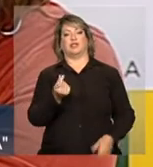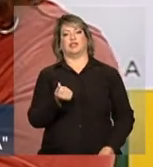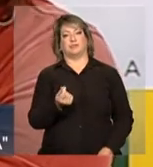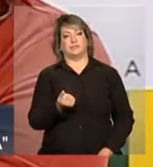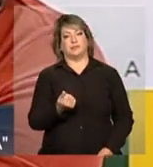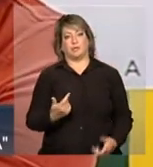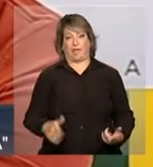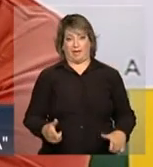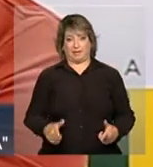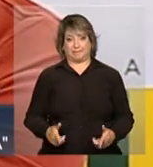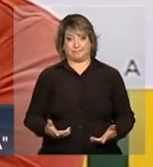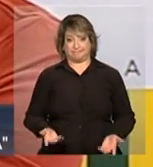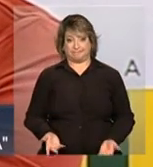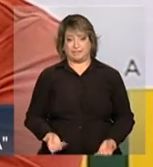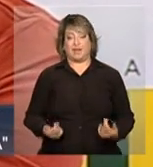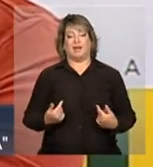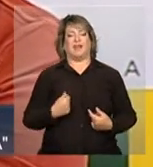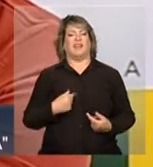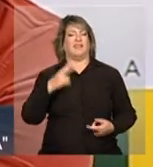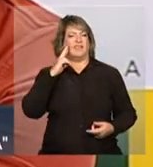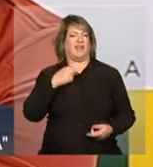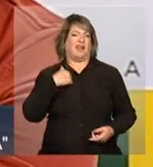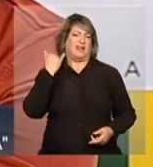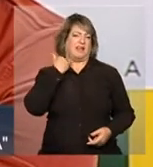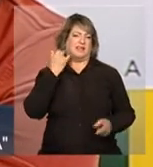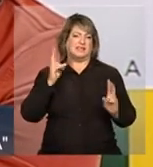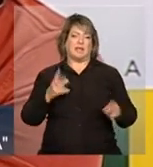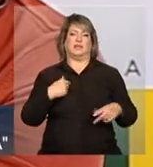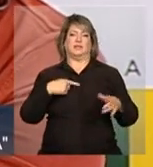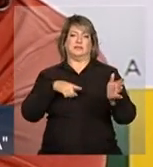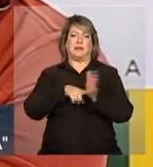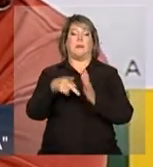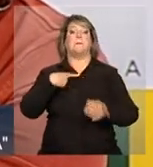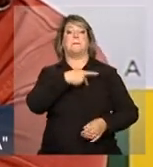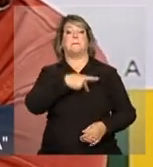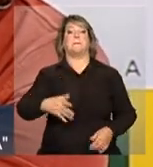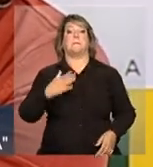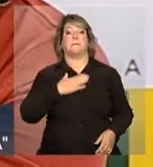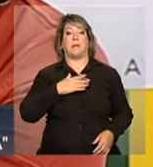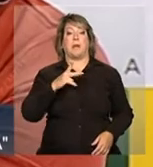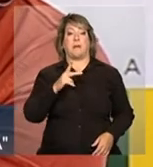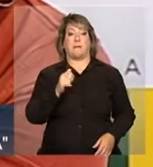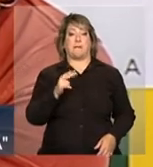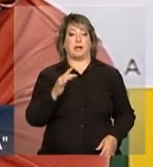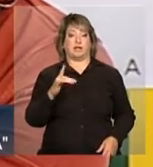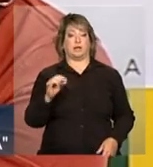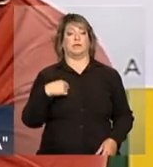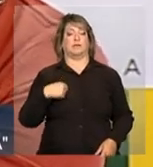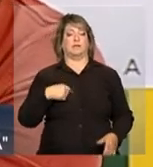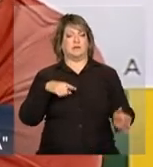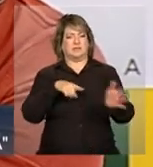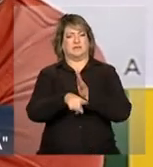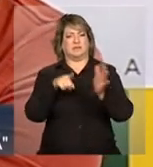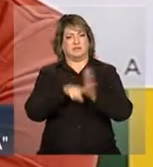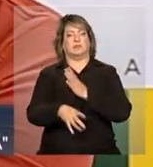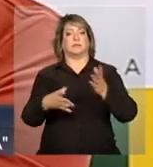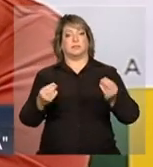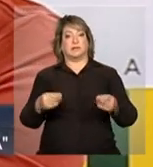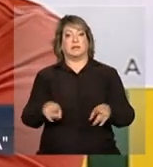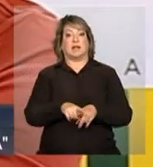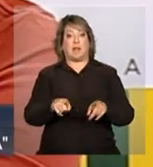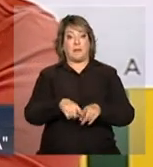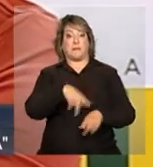financeiro. Eu cansei de bater de frente com o presidente do meu partido, inclusive o presidente nacional do